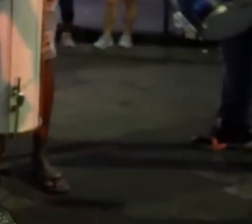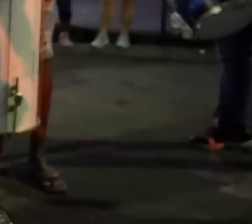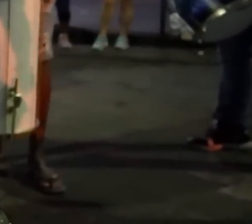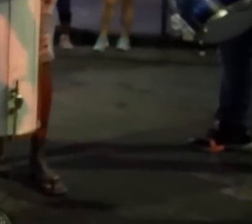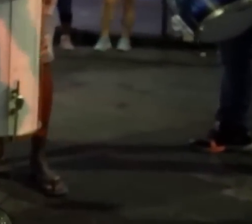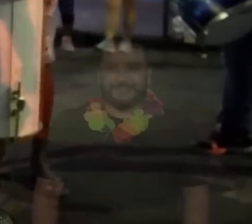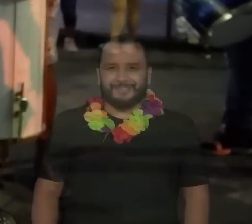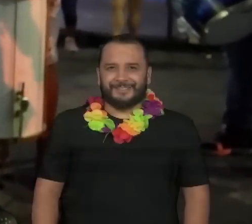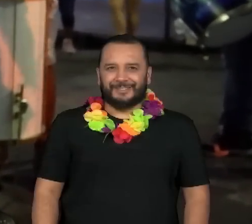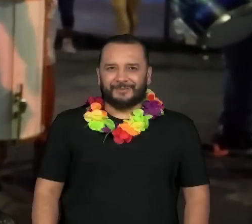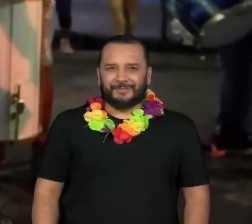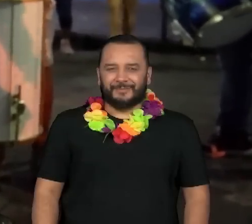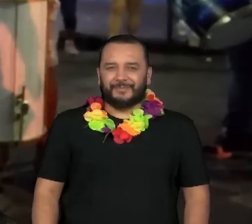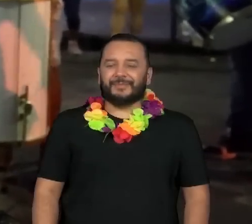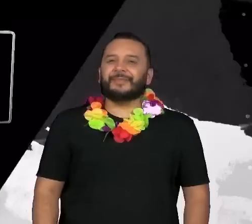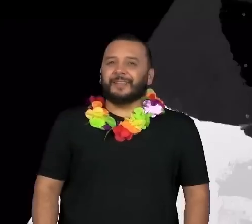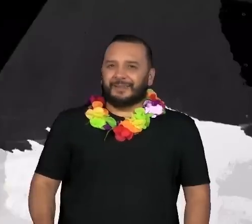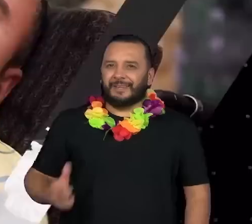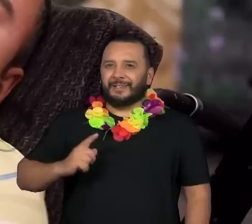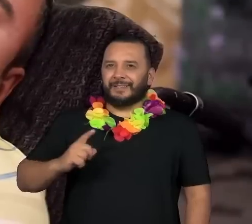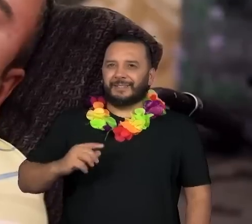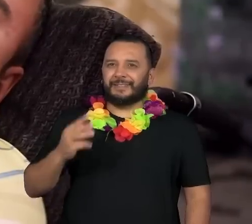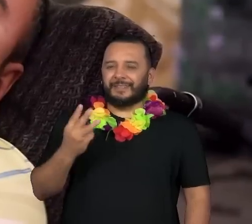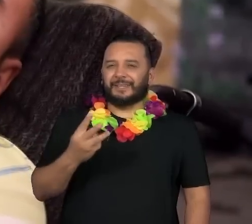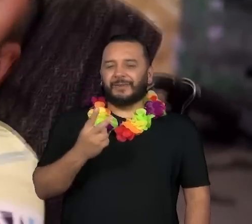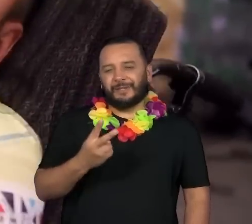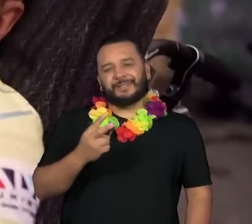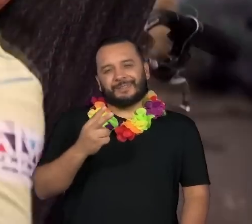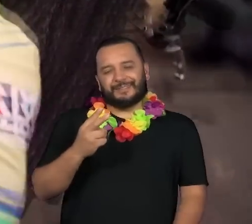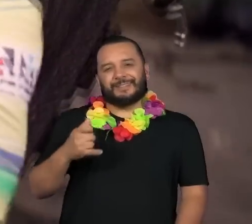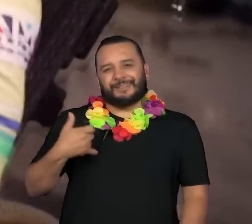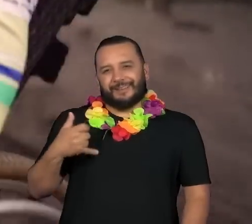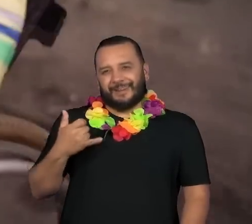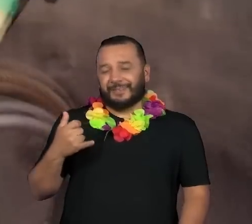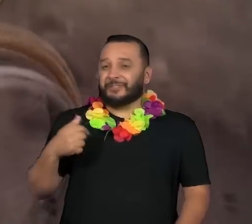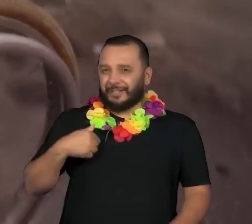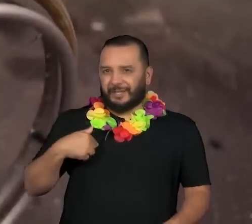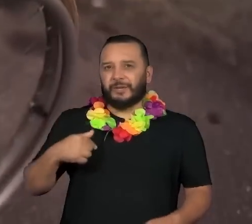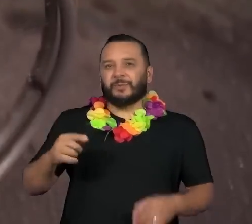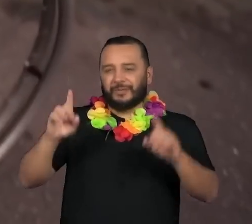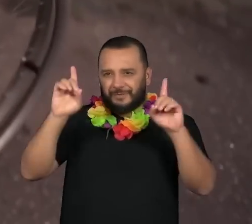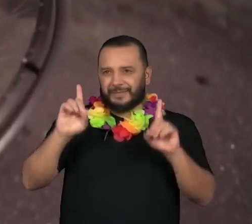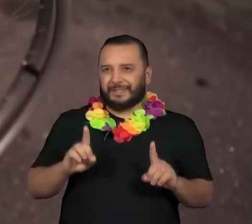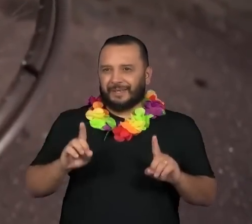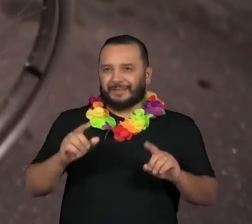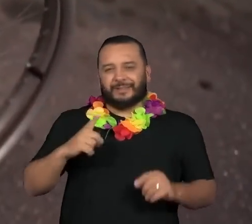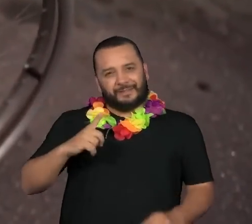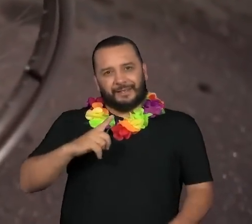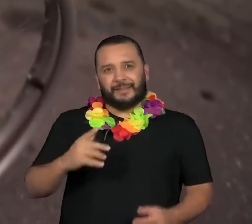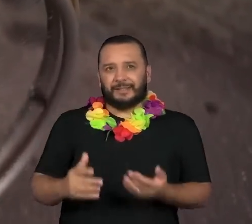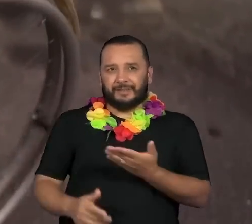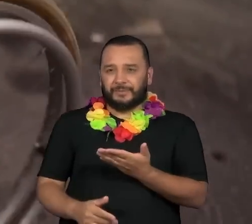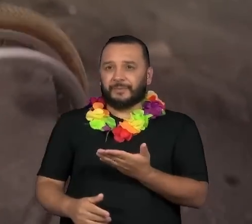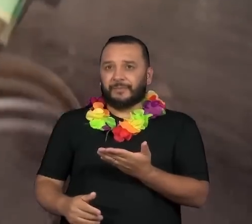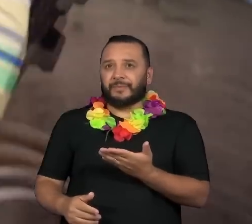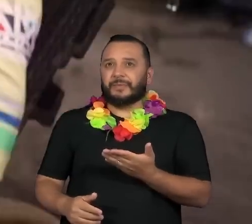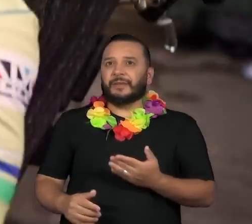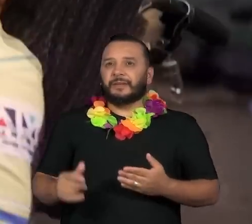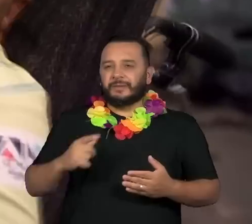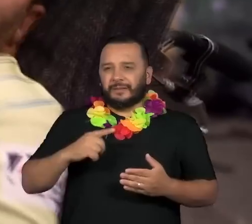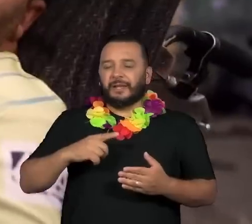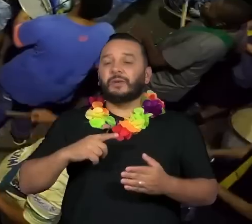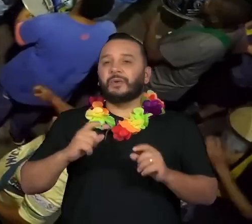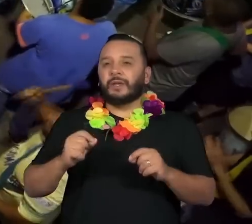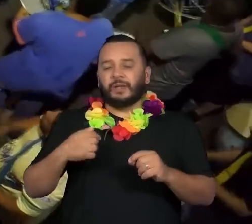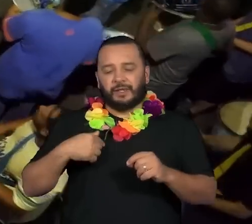Eu tenho 32 anos, eu sempre fui portador de necessidades especiais. Eu tenho osteogênese imperfecta, que é fragilidade